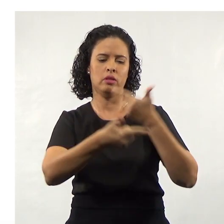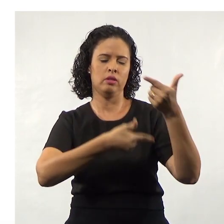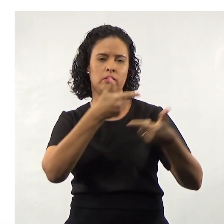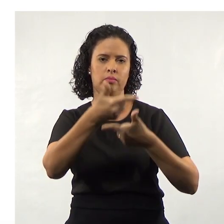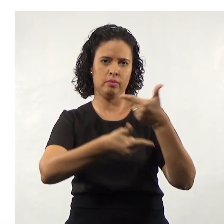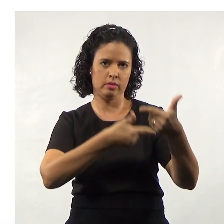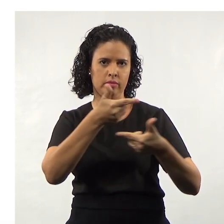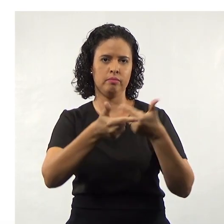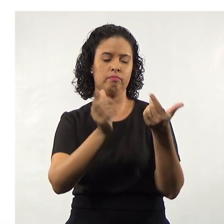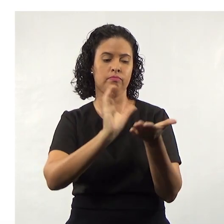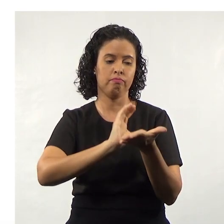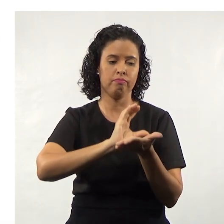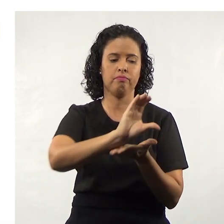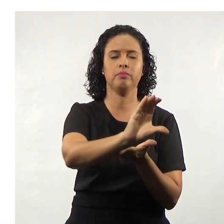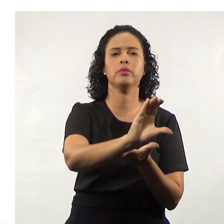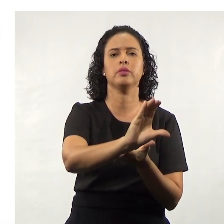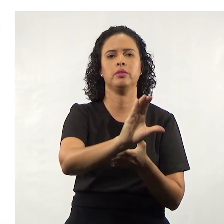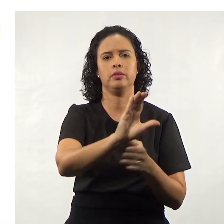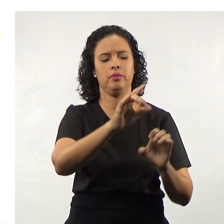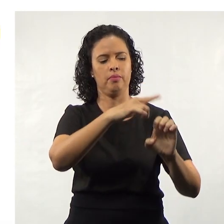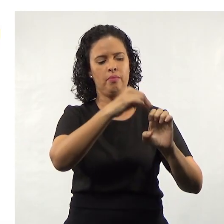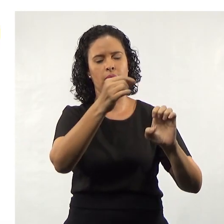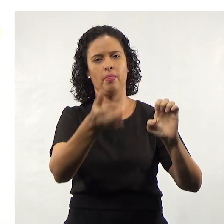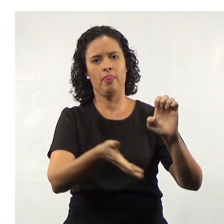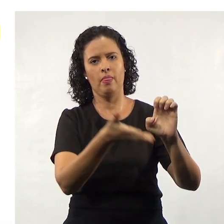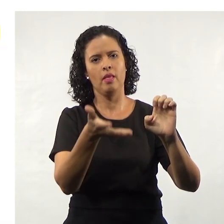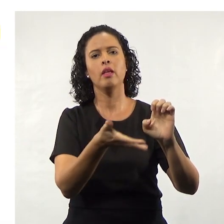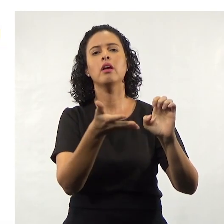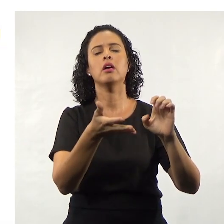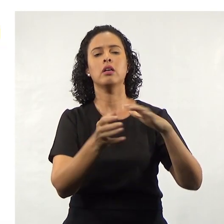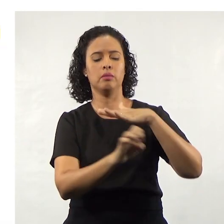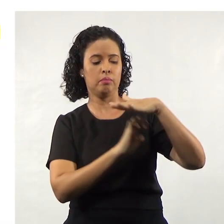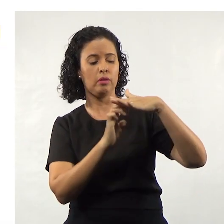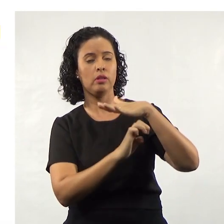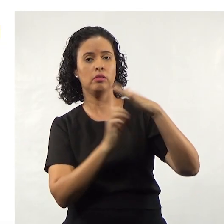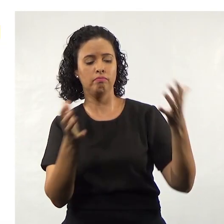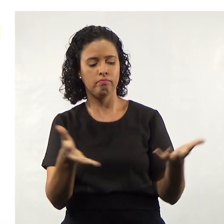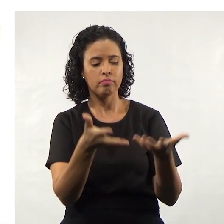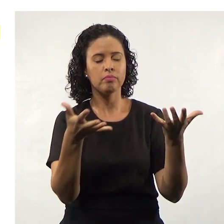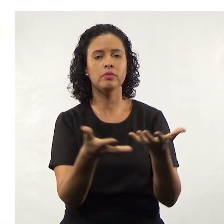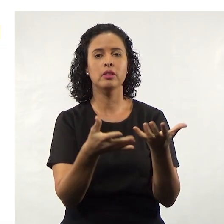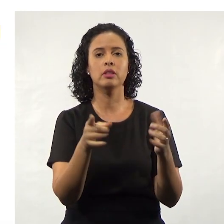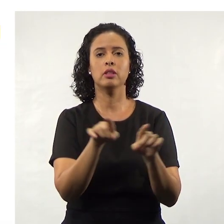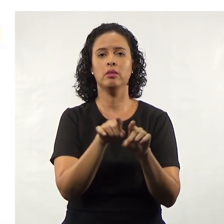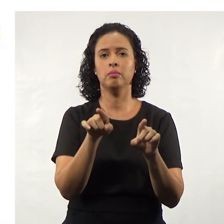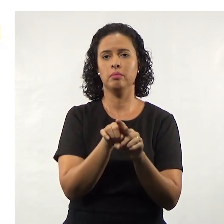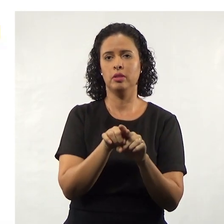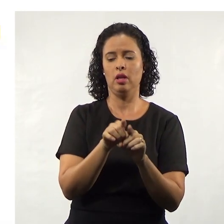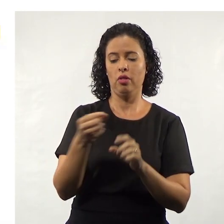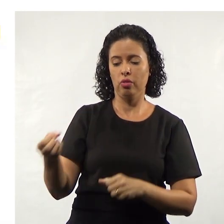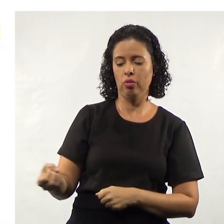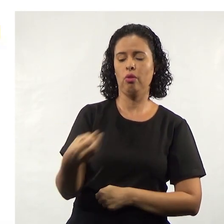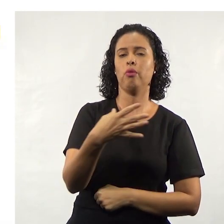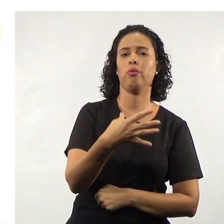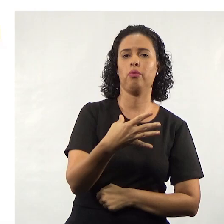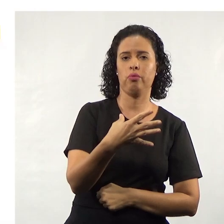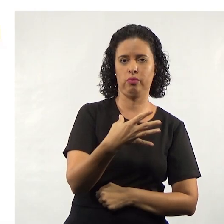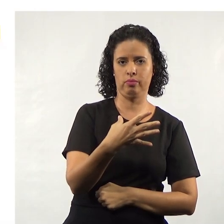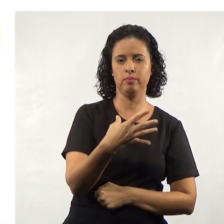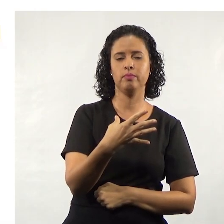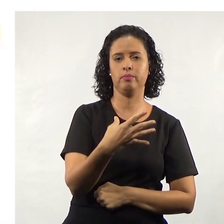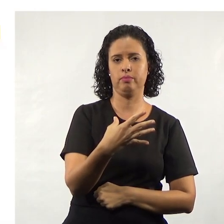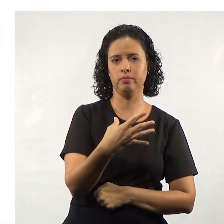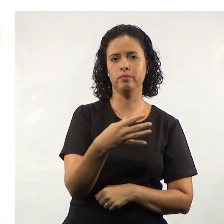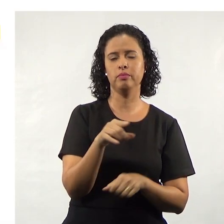e de investimentos. Além do que? Do incentivo a, falamos da inovação lá atrás, né? Ó, incentivo